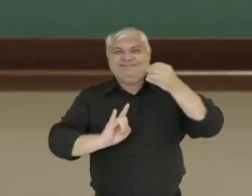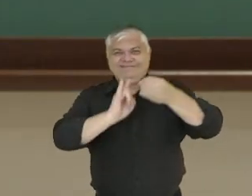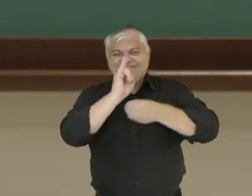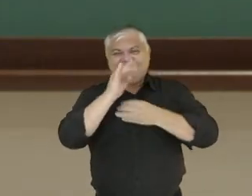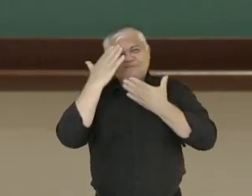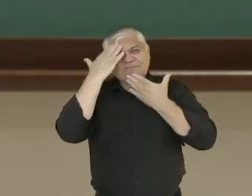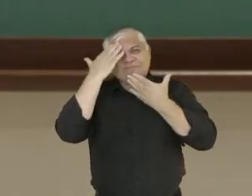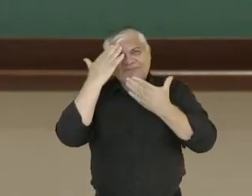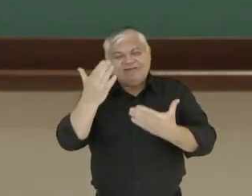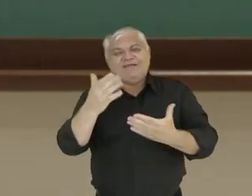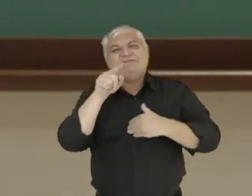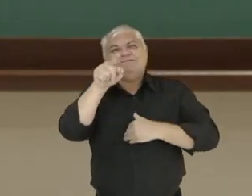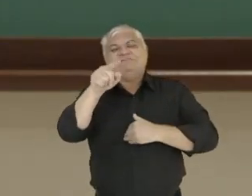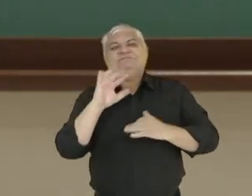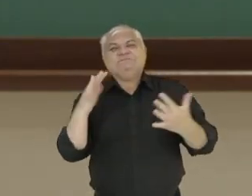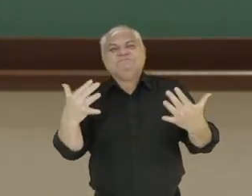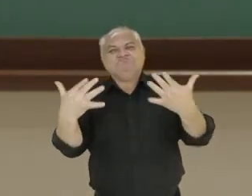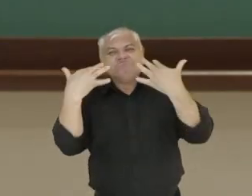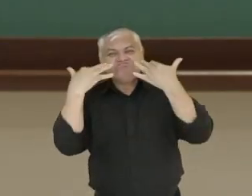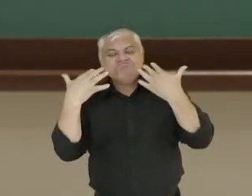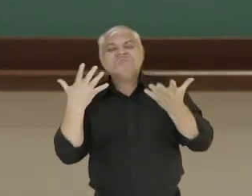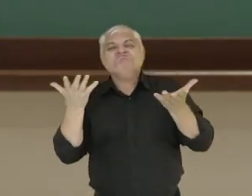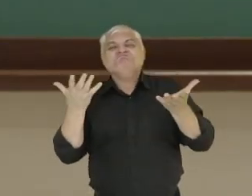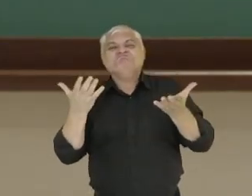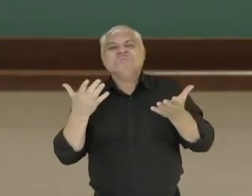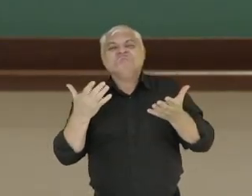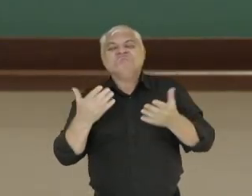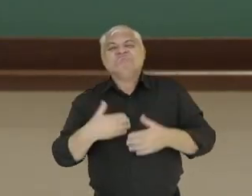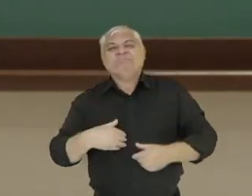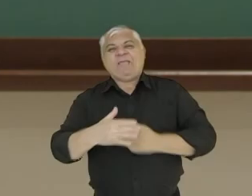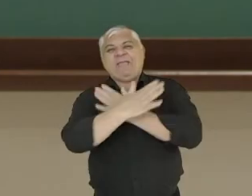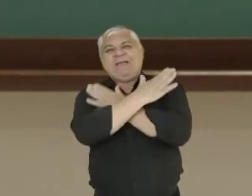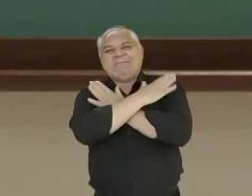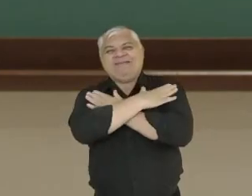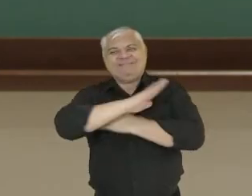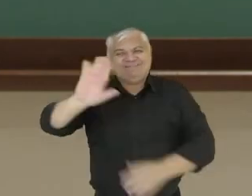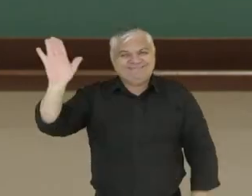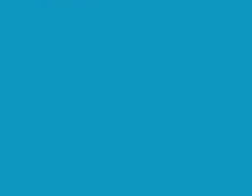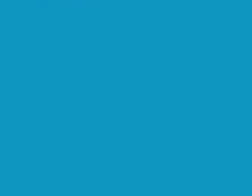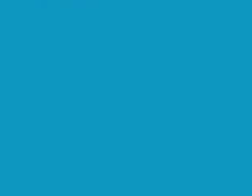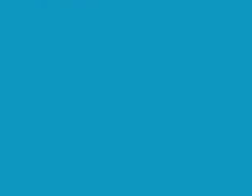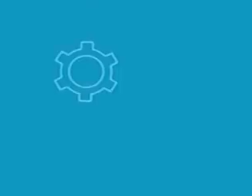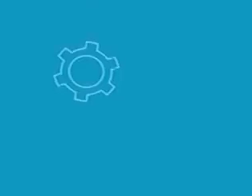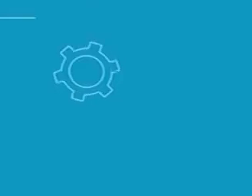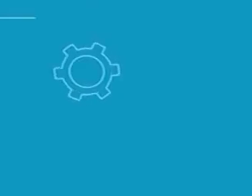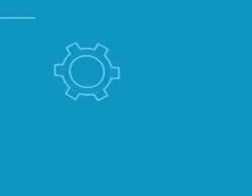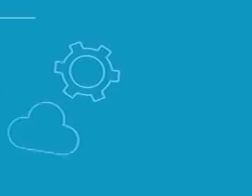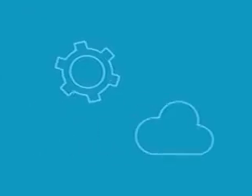agradecer a você pelo seu envolvimento e participação nessa nossa aula. Um forte abraço e até a próxima!